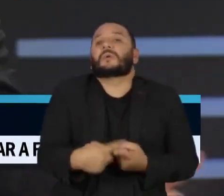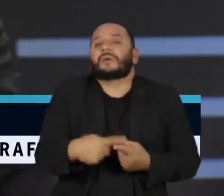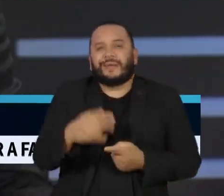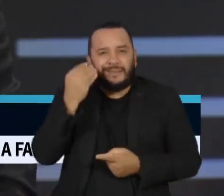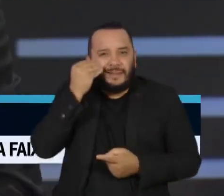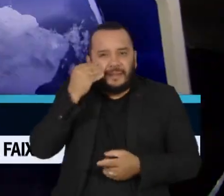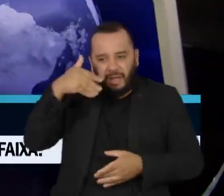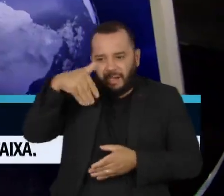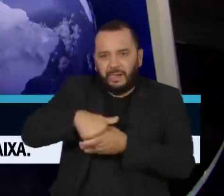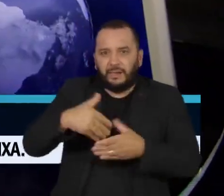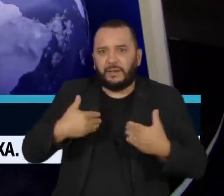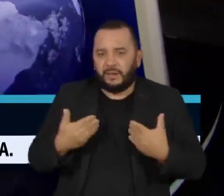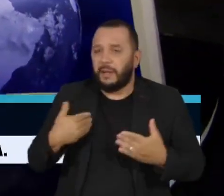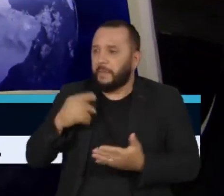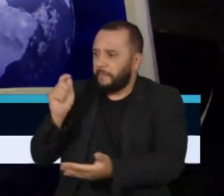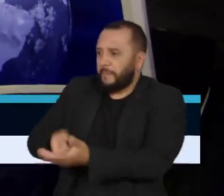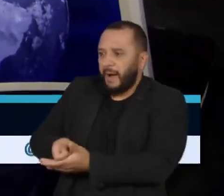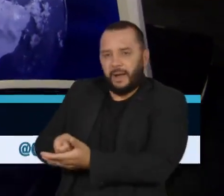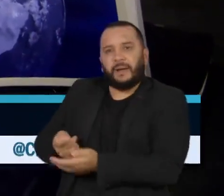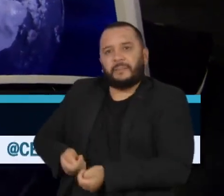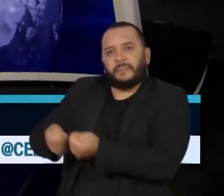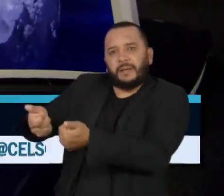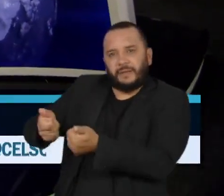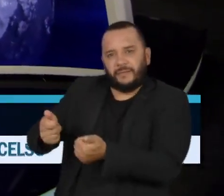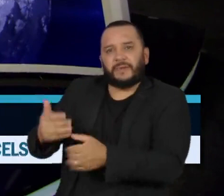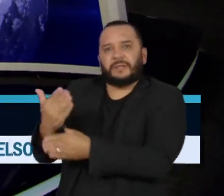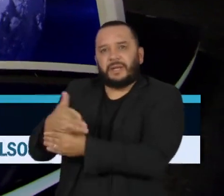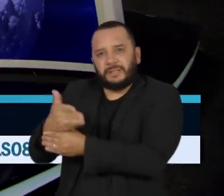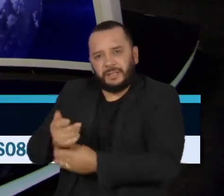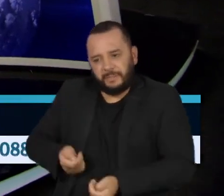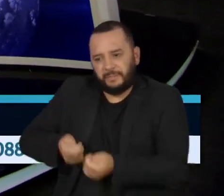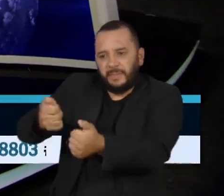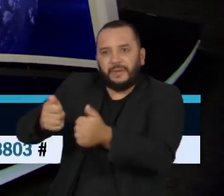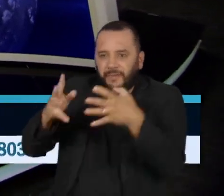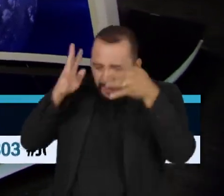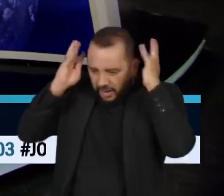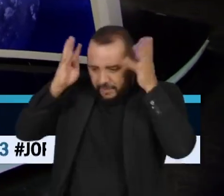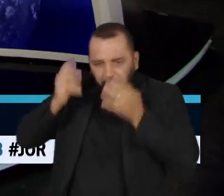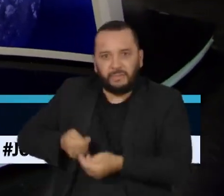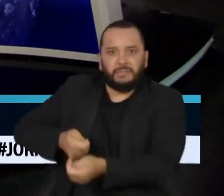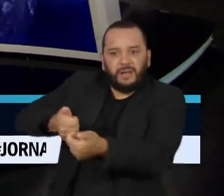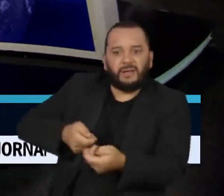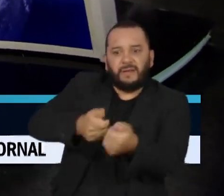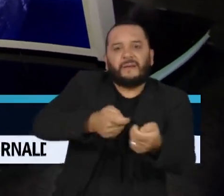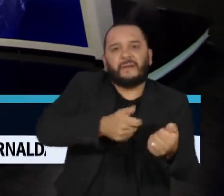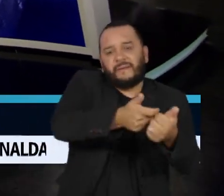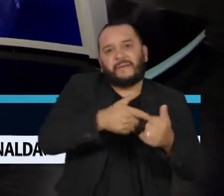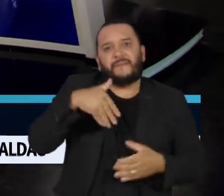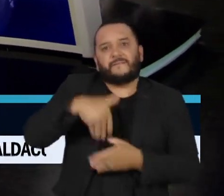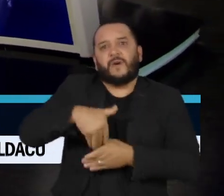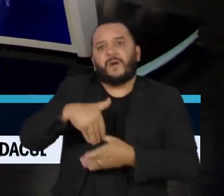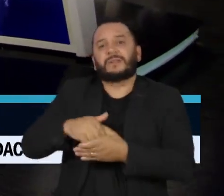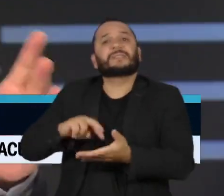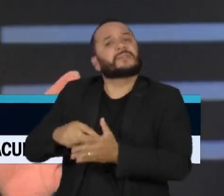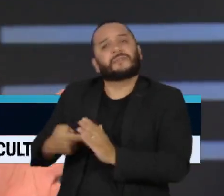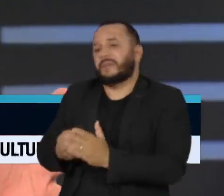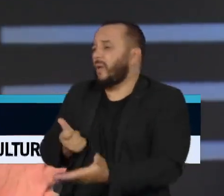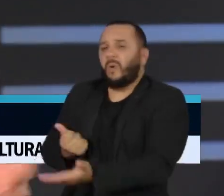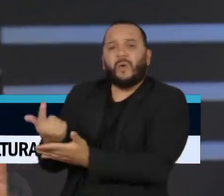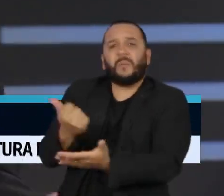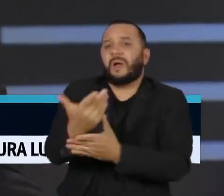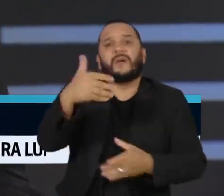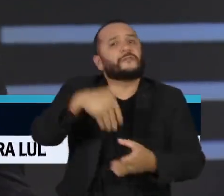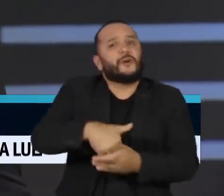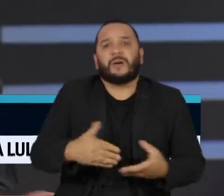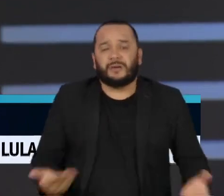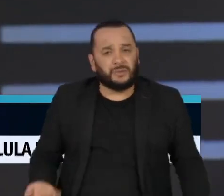pagava voucher pra taxista paga a valsa pra caminhoneiro paga isso paga aquilo torra não sei o que lá para ser eleger comprando voto não conseguiu aí ele